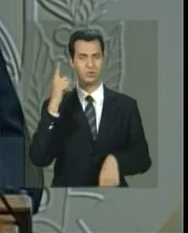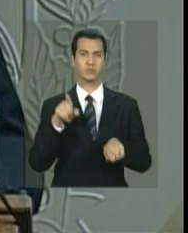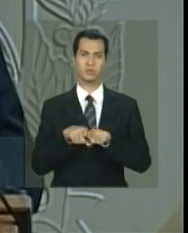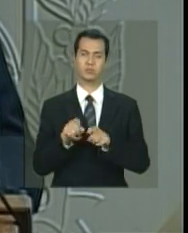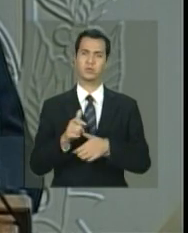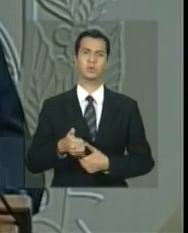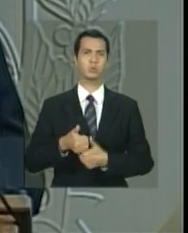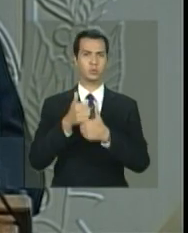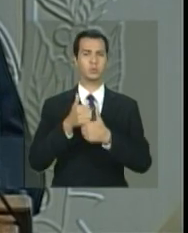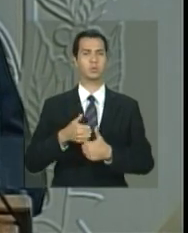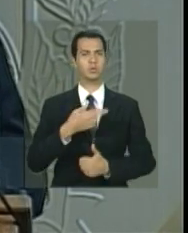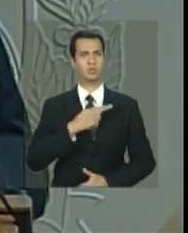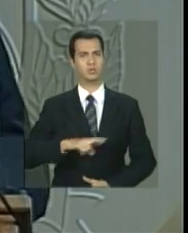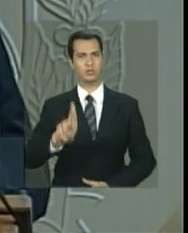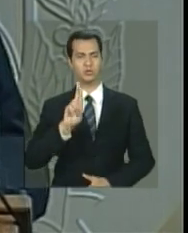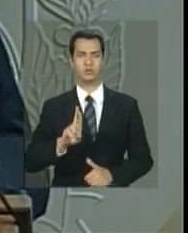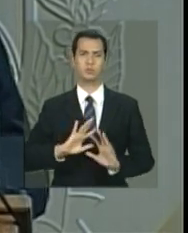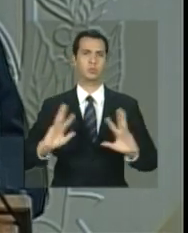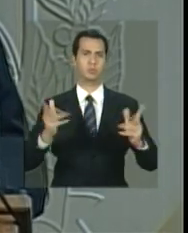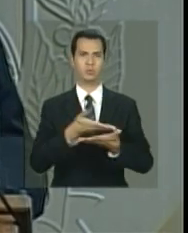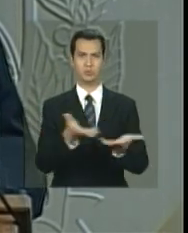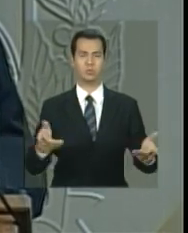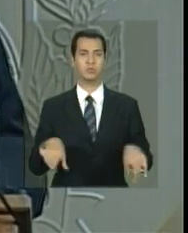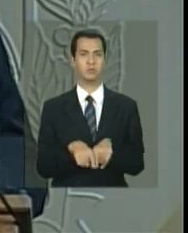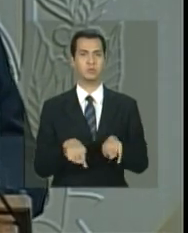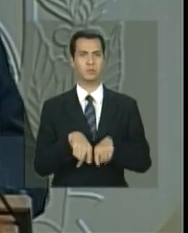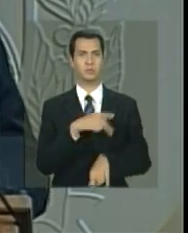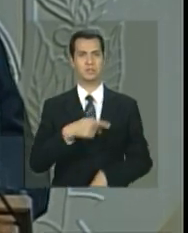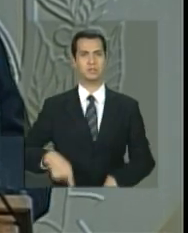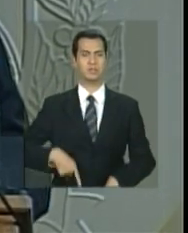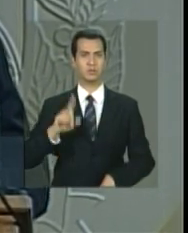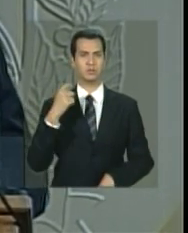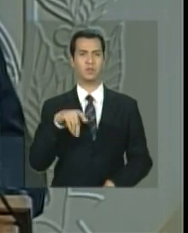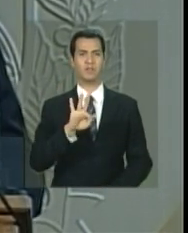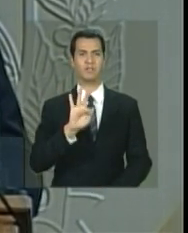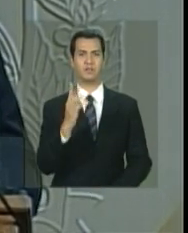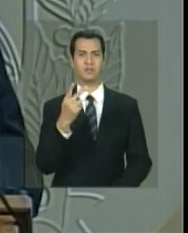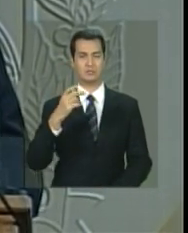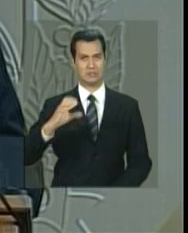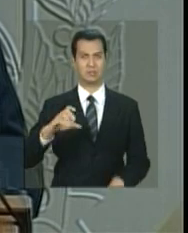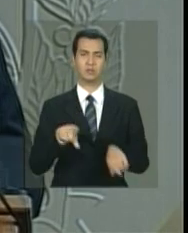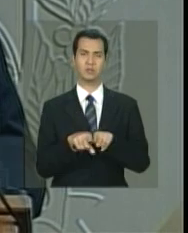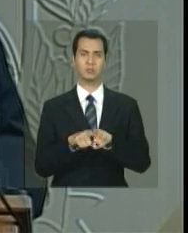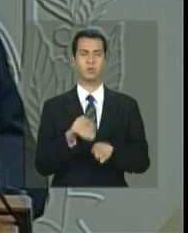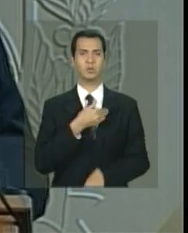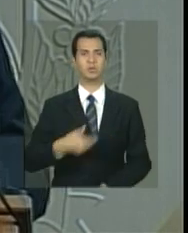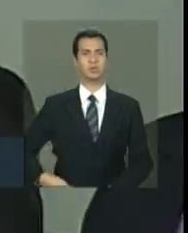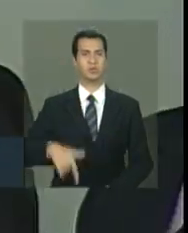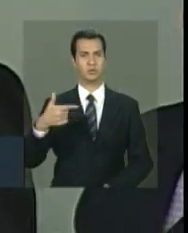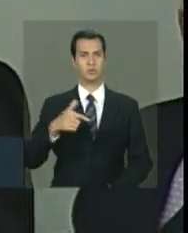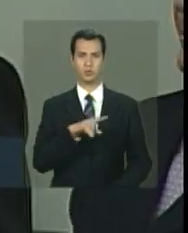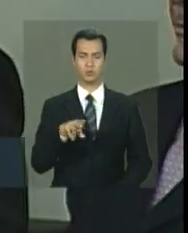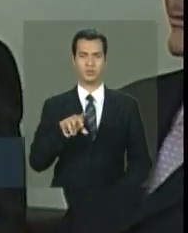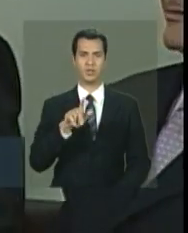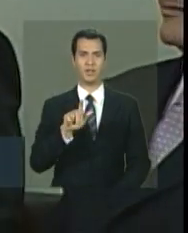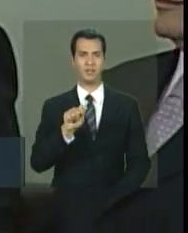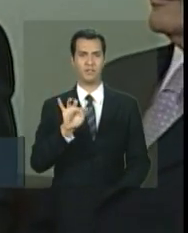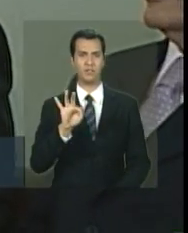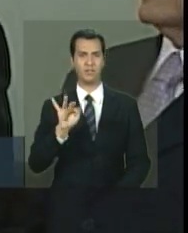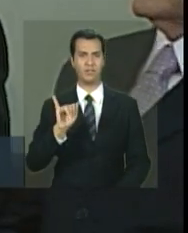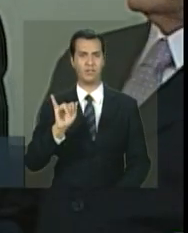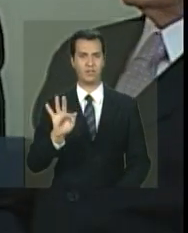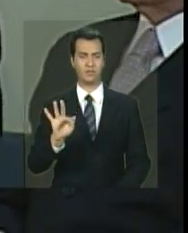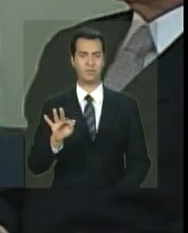presentes, o presidente Fernando Henrique Cardoso, o vice-governador Guilherme Afif Domingos, o desembargador